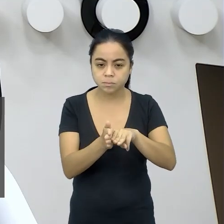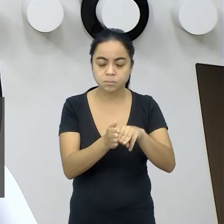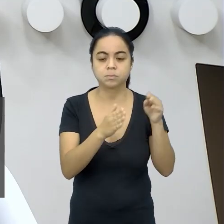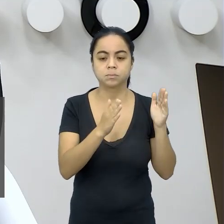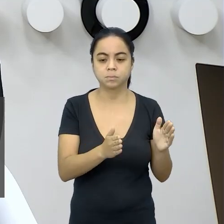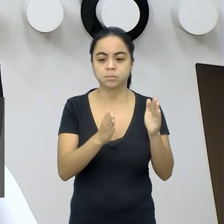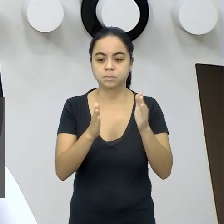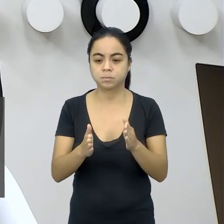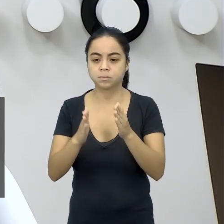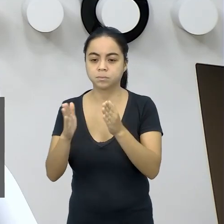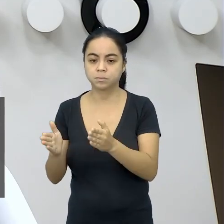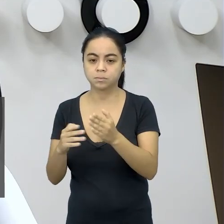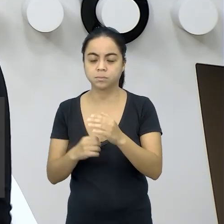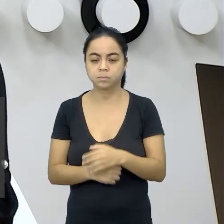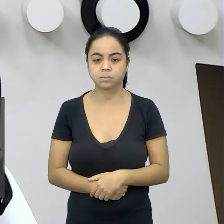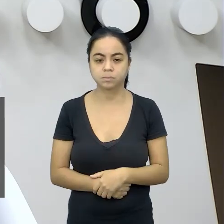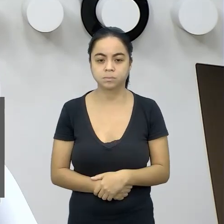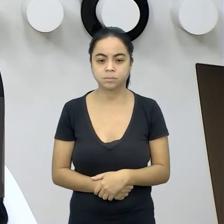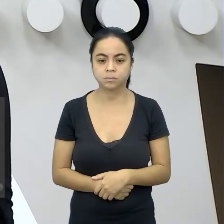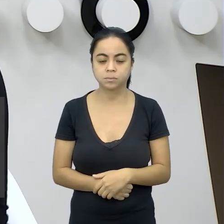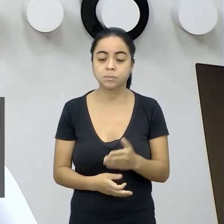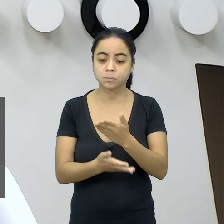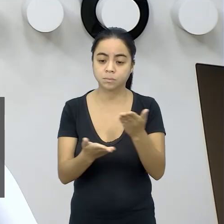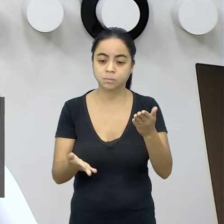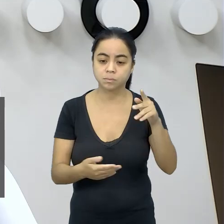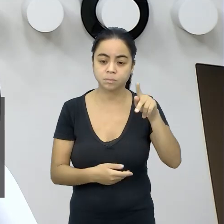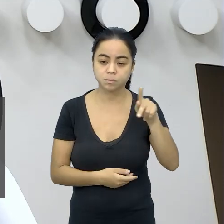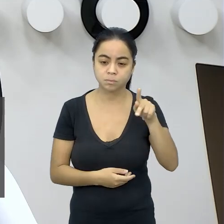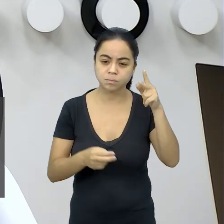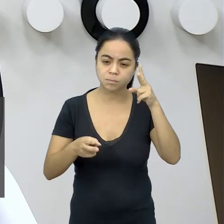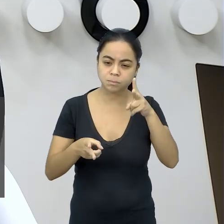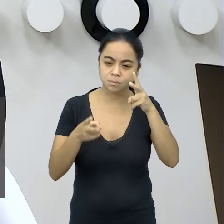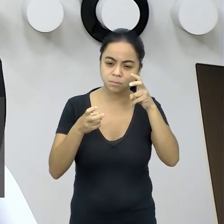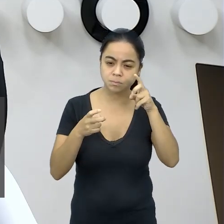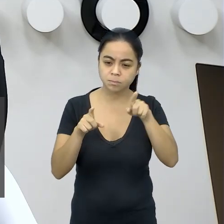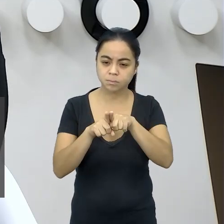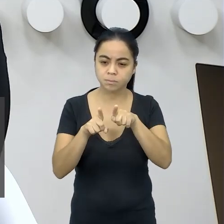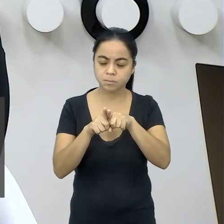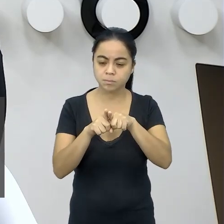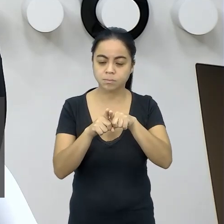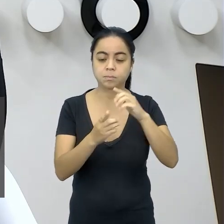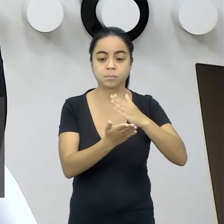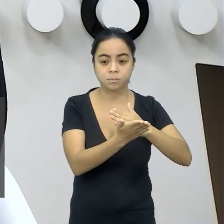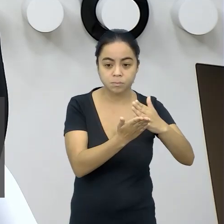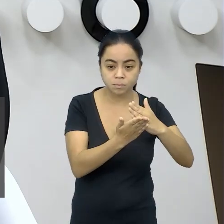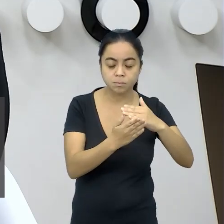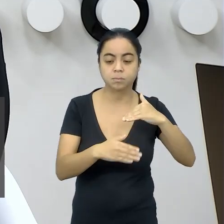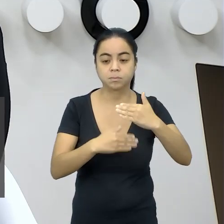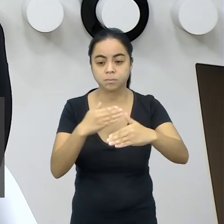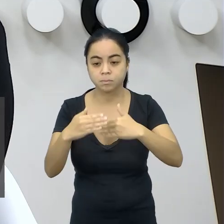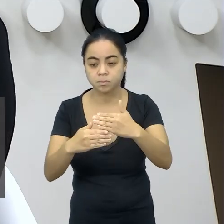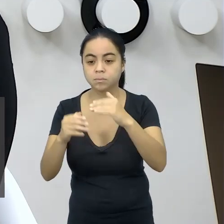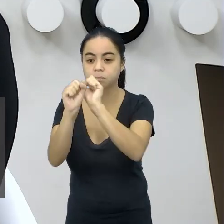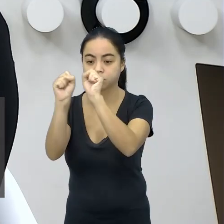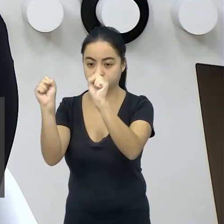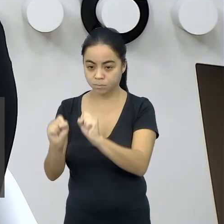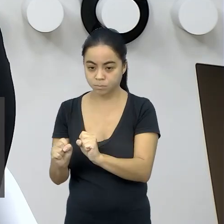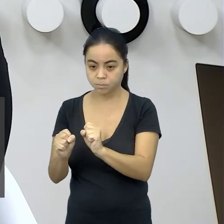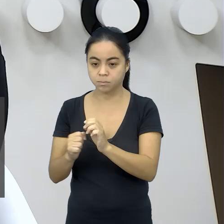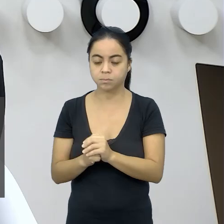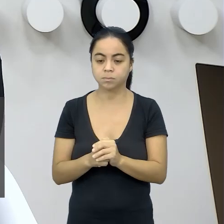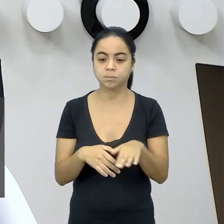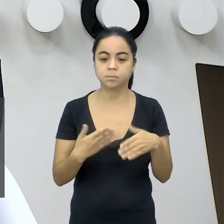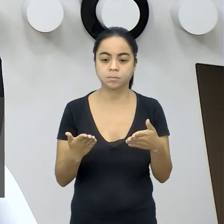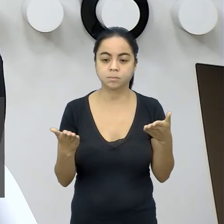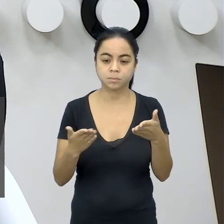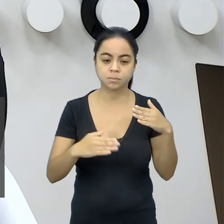gente comentou e que você, professor, vai observar no material, que é a introdução, desenvolvimento e a sistematização. Então,